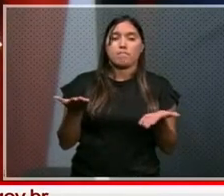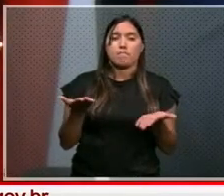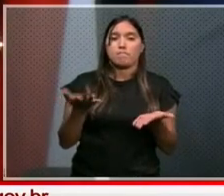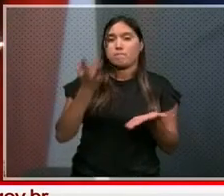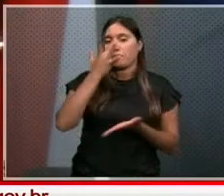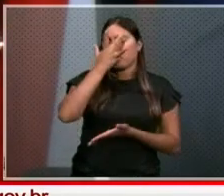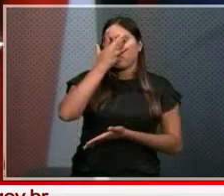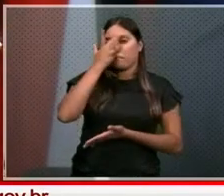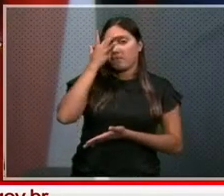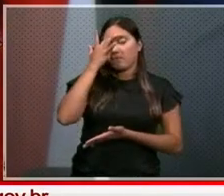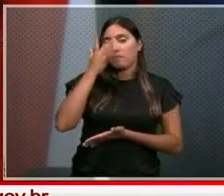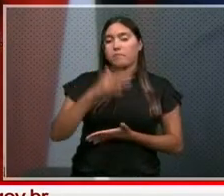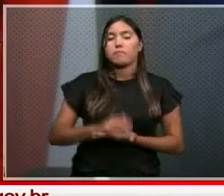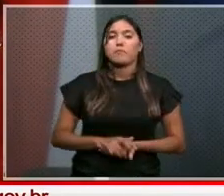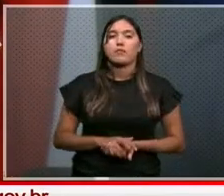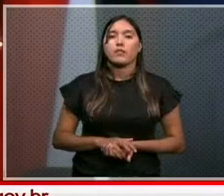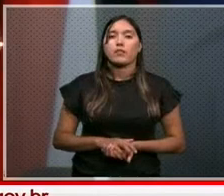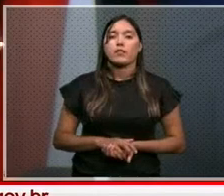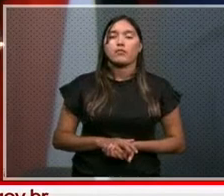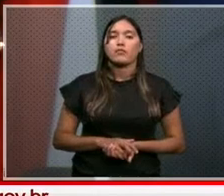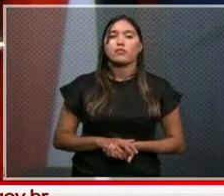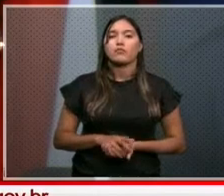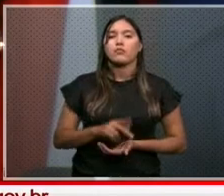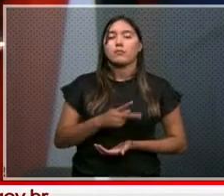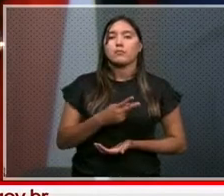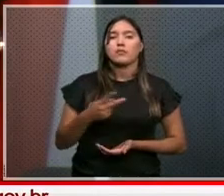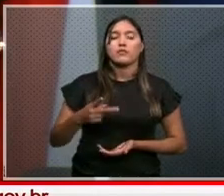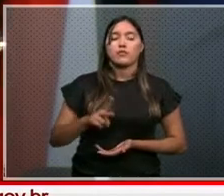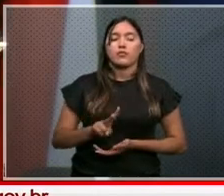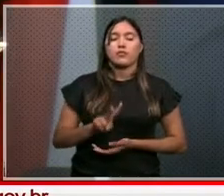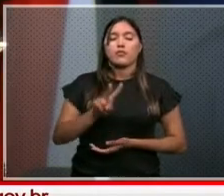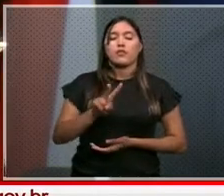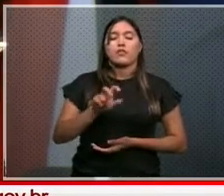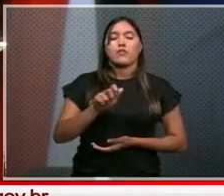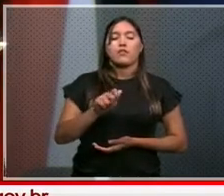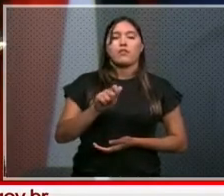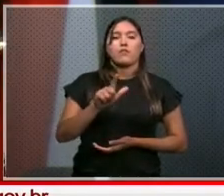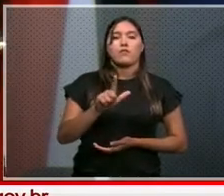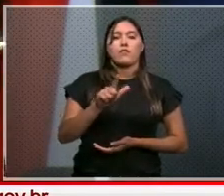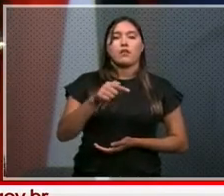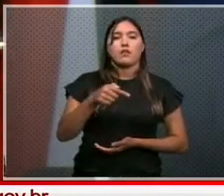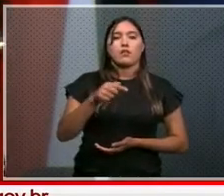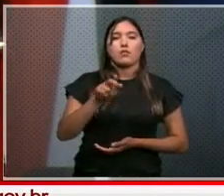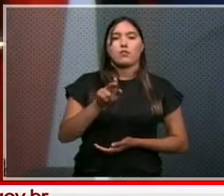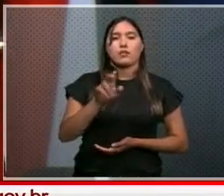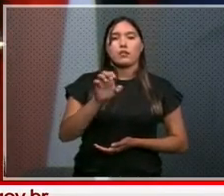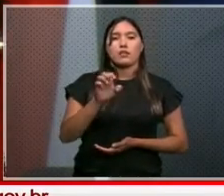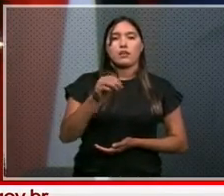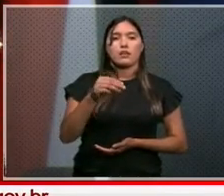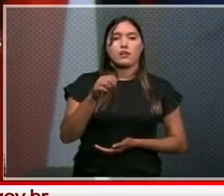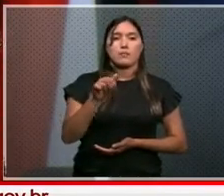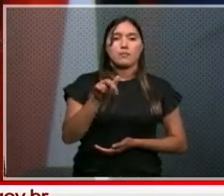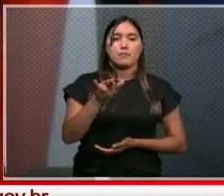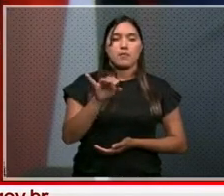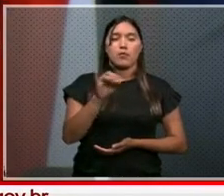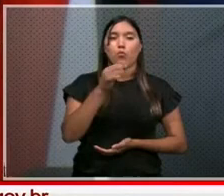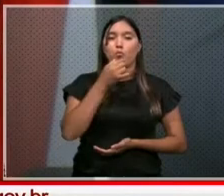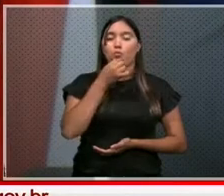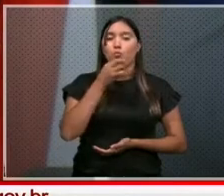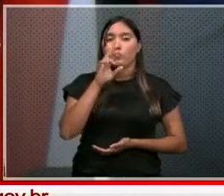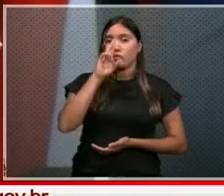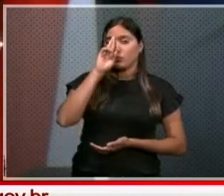presidente valquimário Lemos chefe geral da Embrapa na Amazônia Oriental